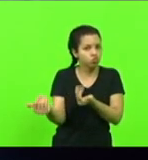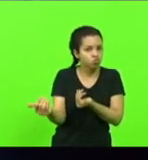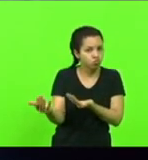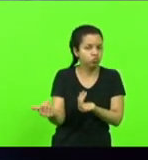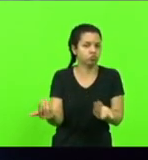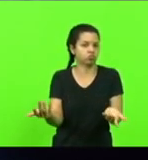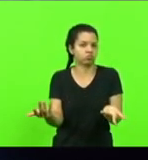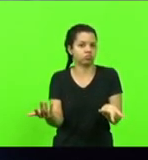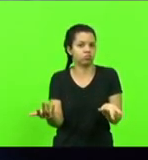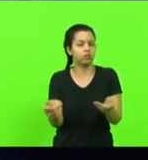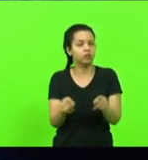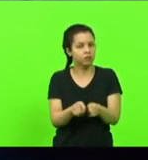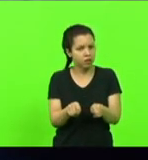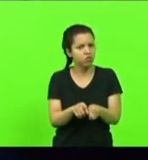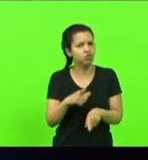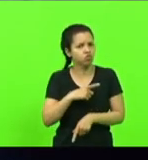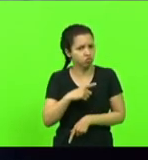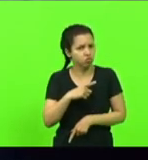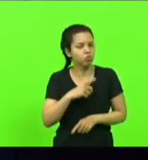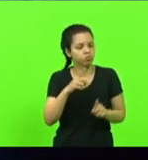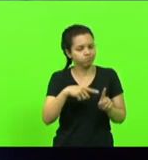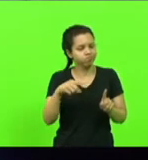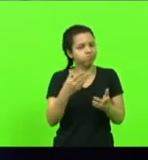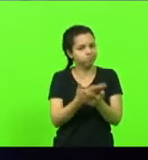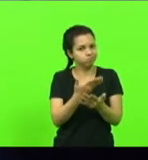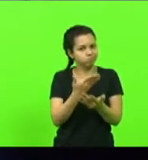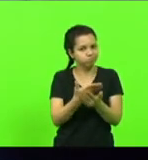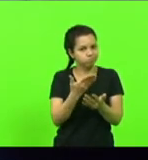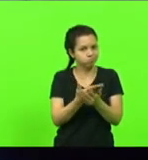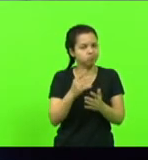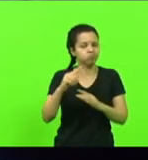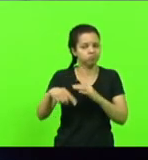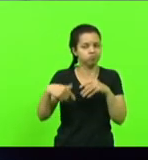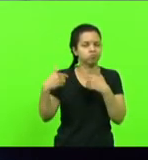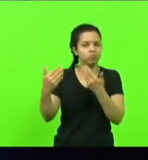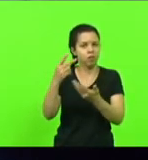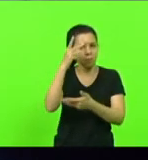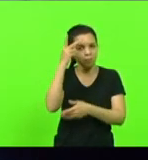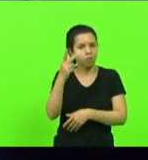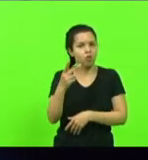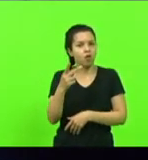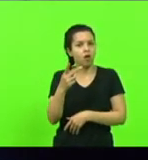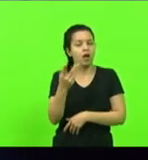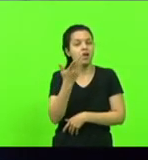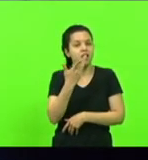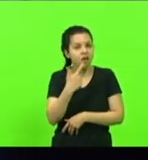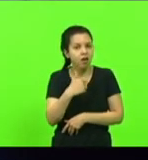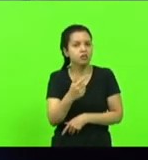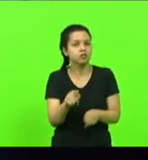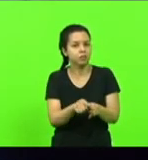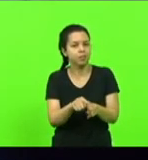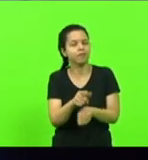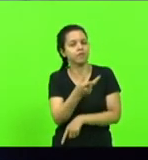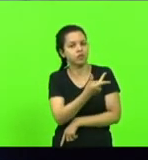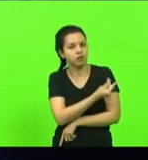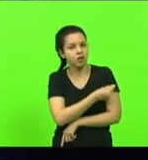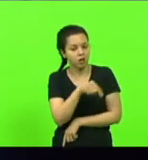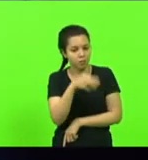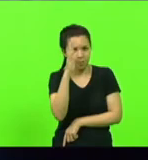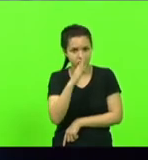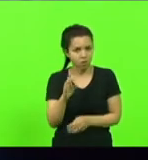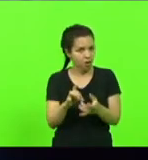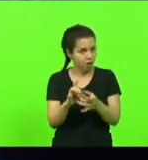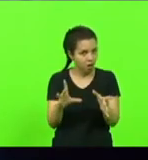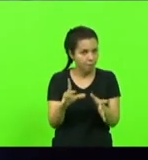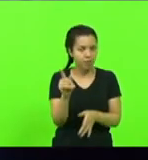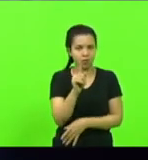tem também estudos mundo afora para vacinar as crianças também, no Brasil ainda não liberado, mas fatalmente daqui a pouco vai chegar.